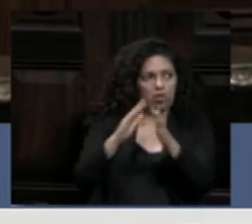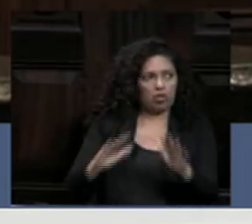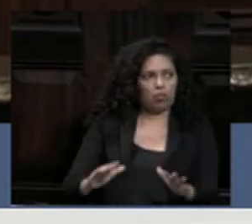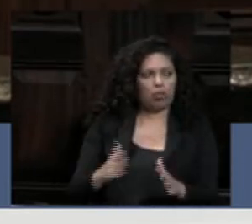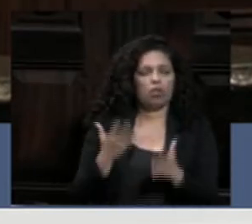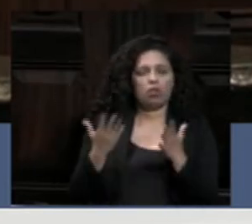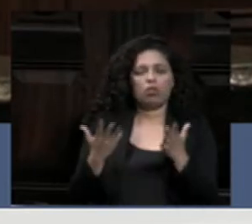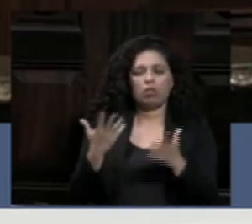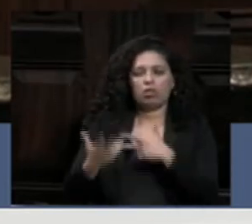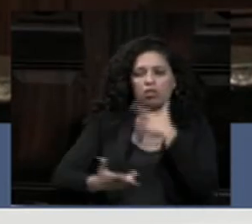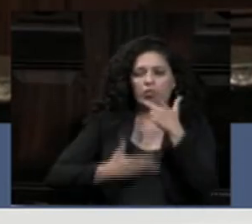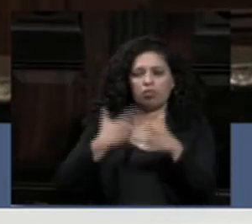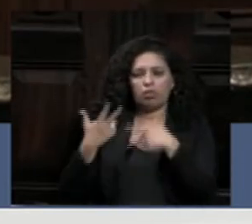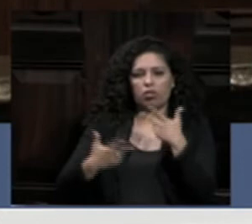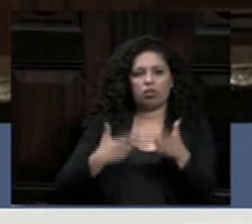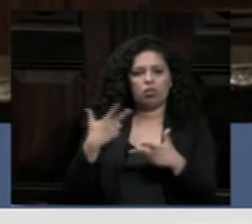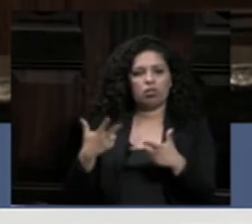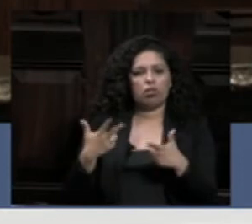O meu